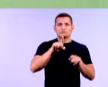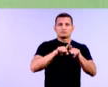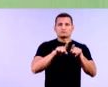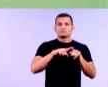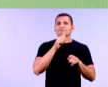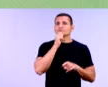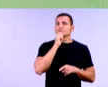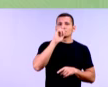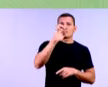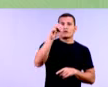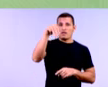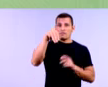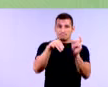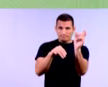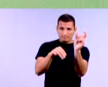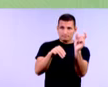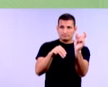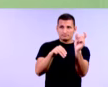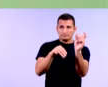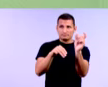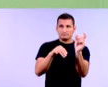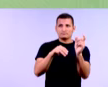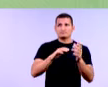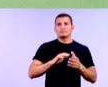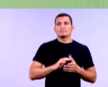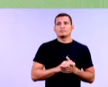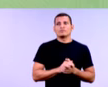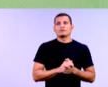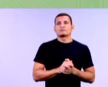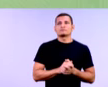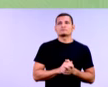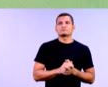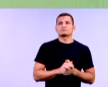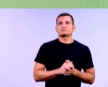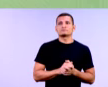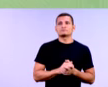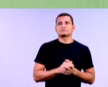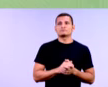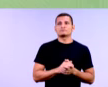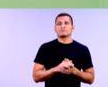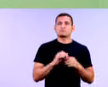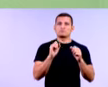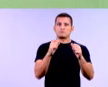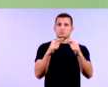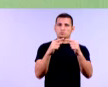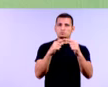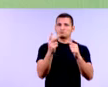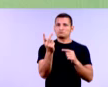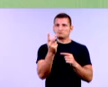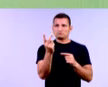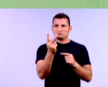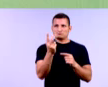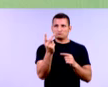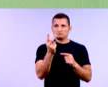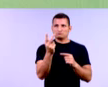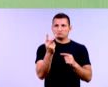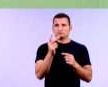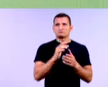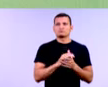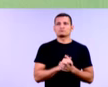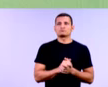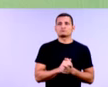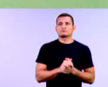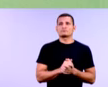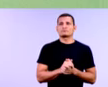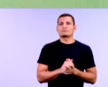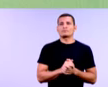o em, e aí eu somei. Eu posso concordar com os 2. Está anexa a certidão e o requerimento,